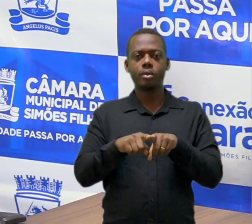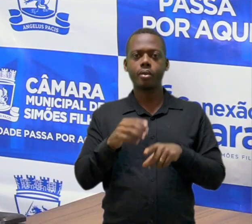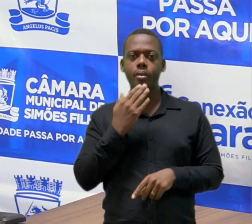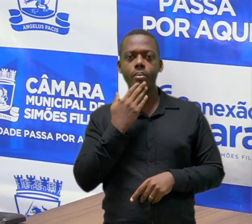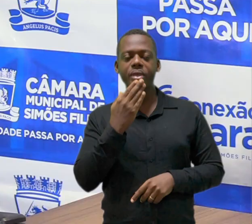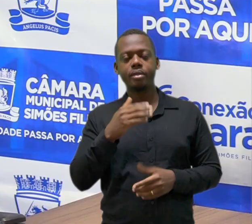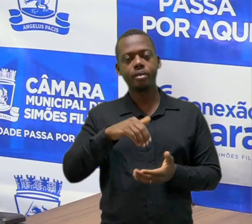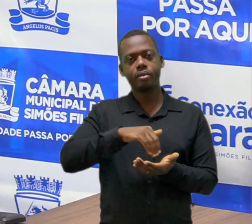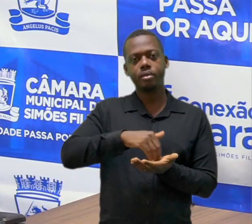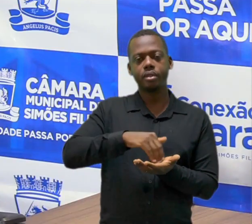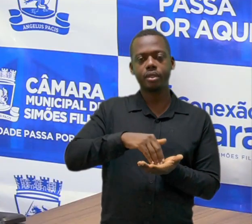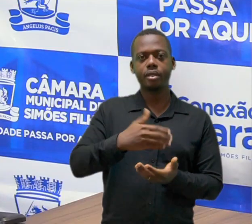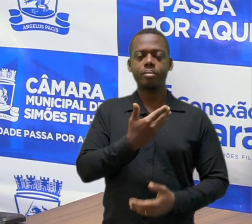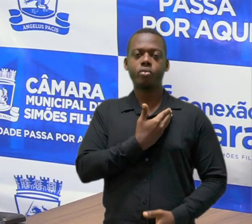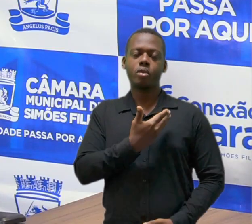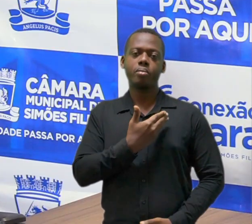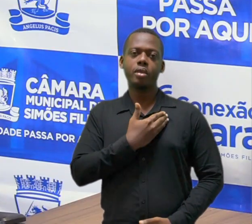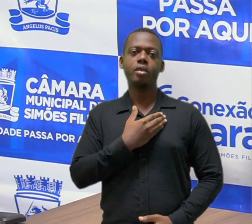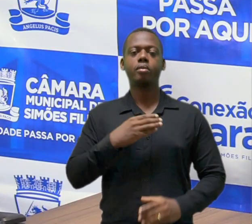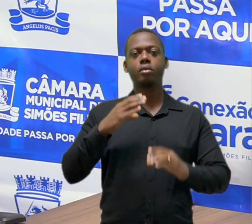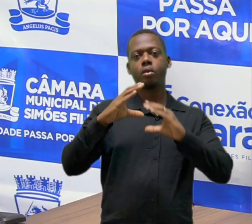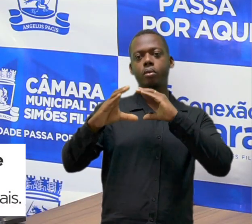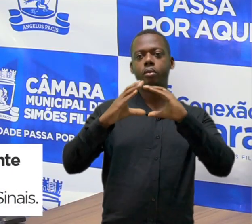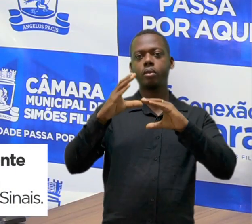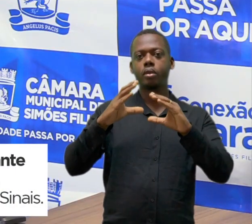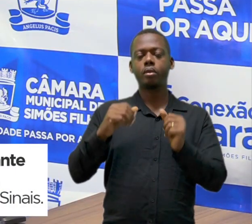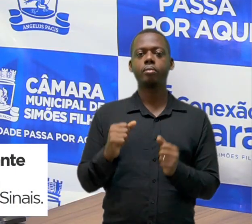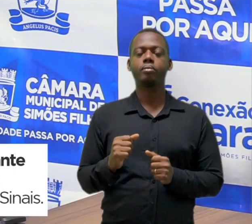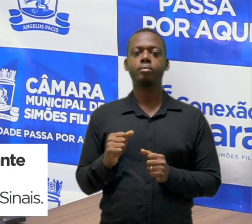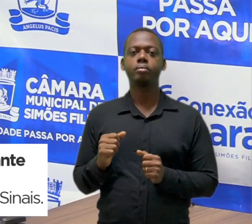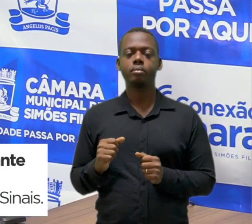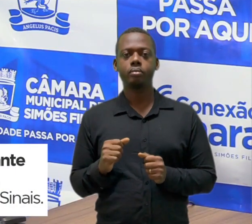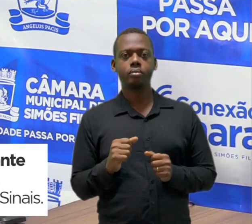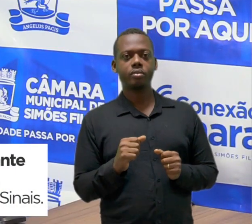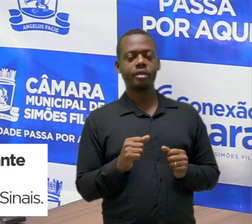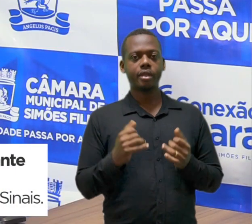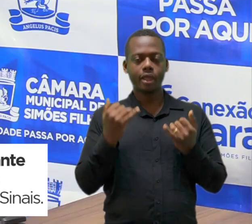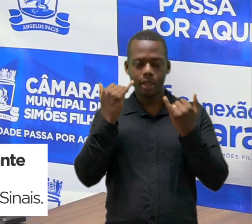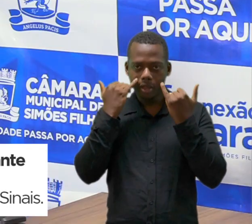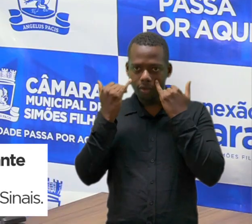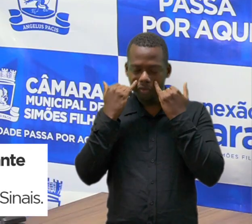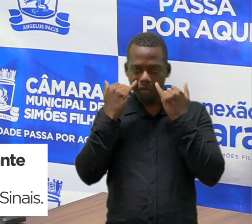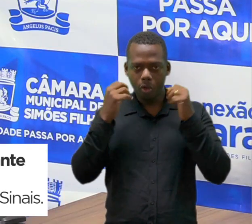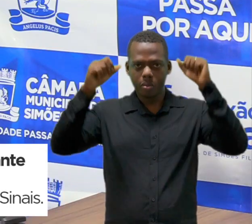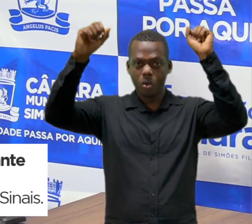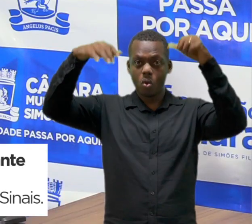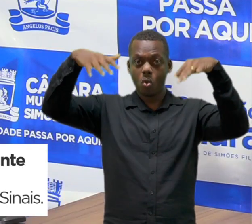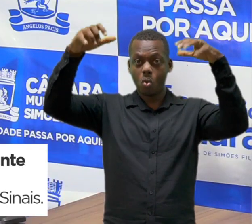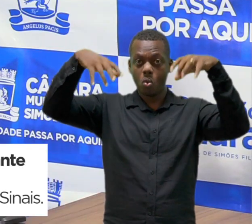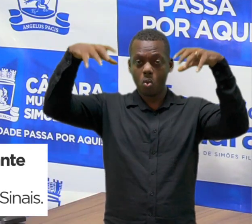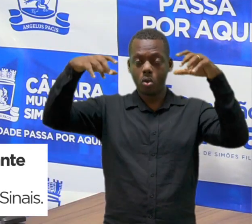ao secretário, meu amigo, secretário de comunicação da Prefeitura, Leonardo, Aí, que ó. vai ter informes nesse período de chuva que